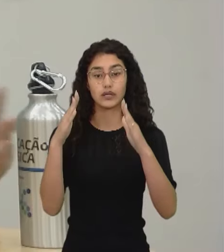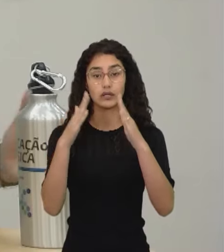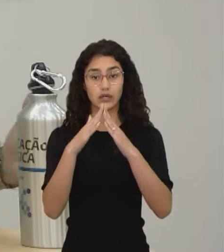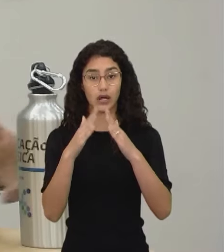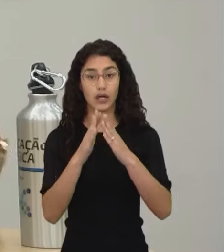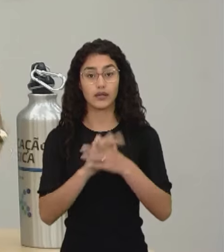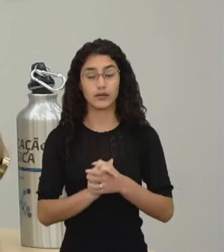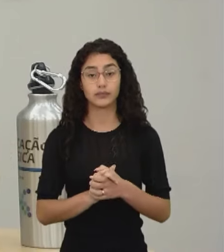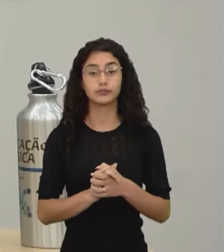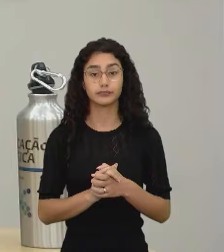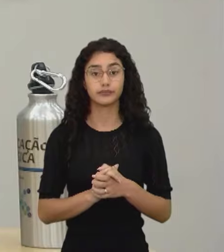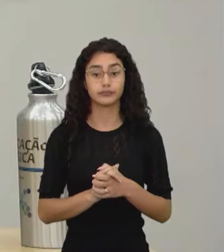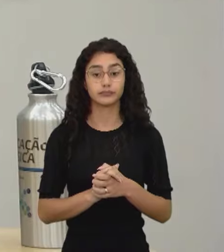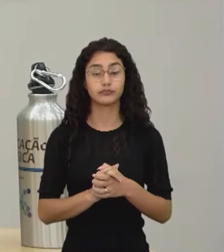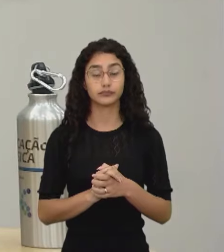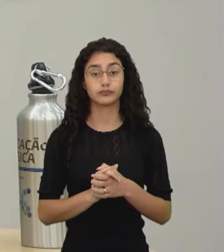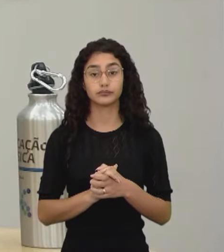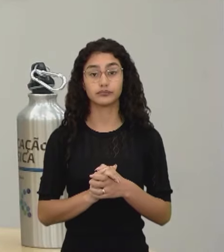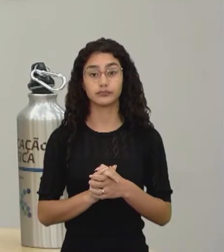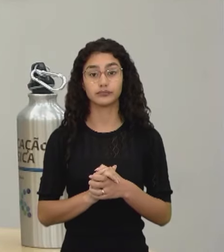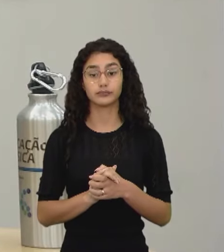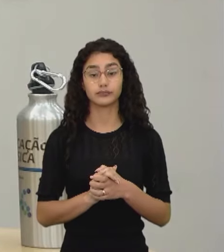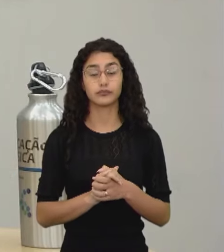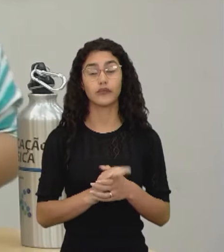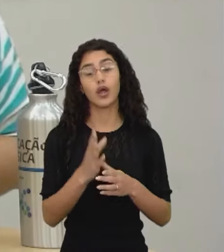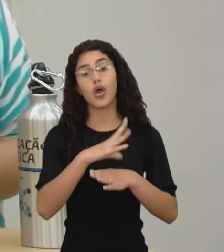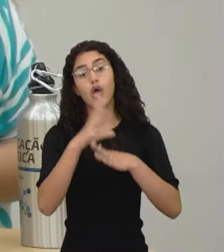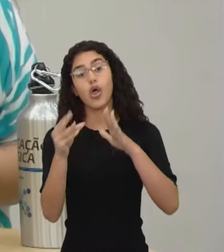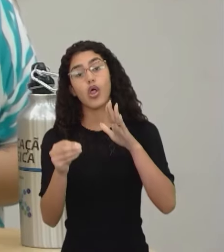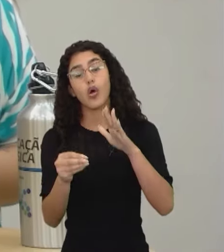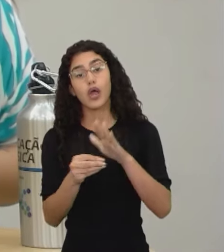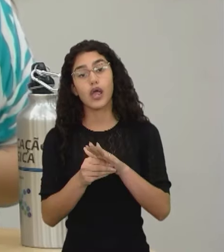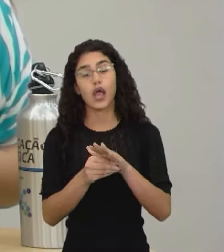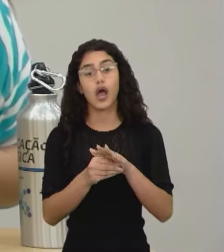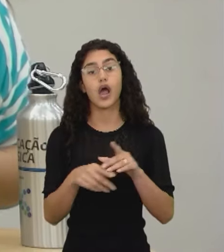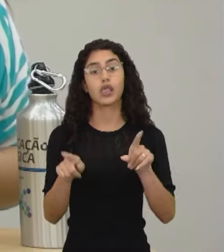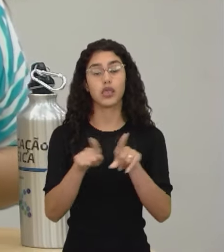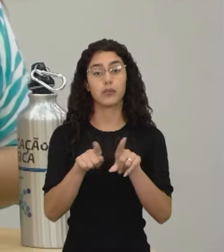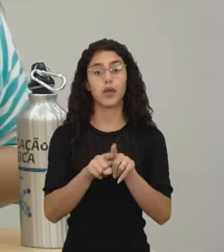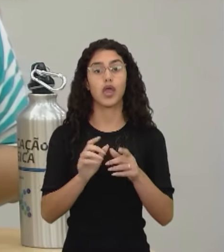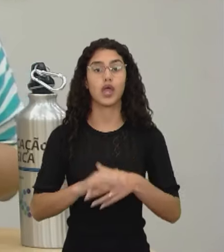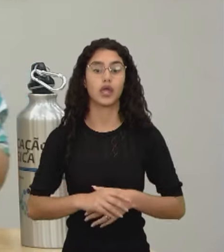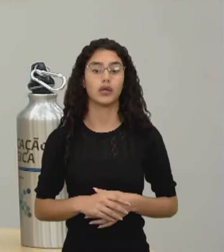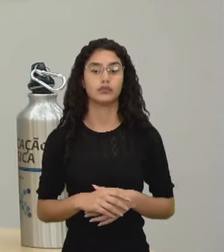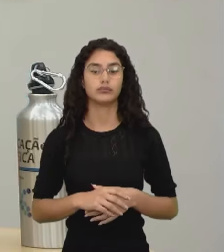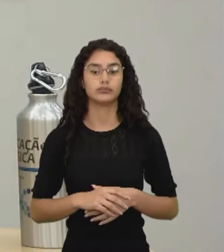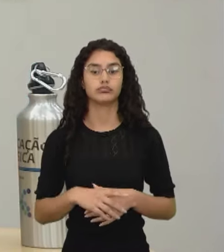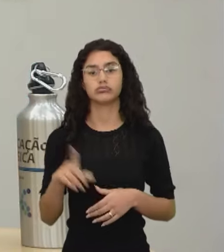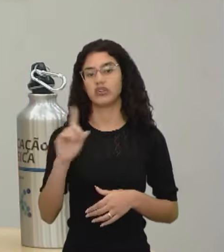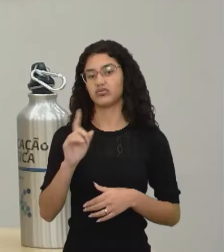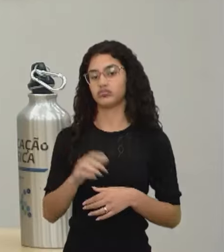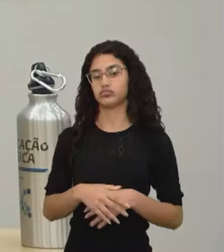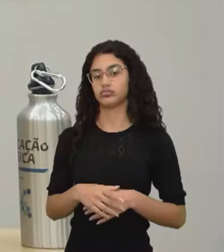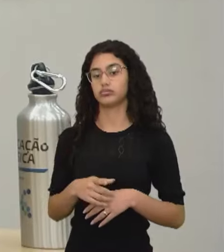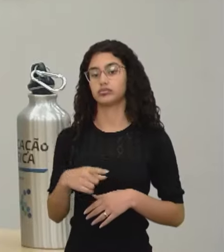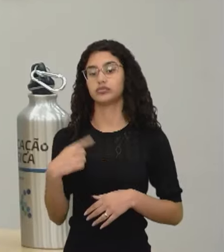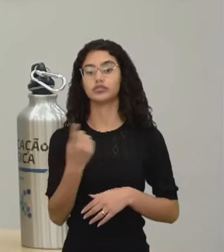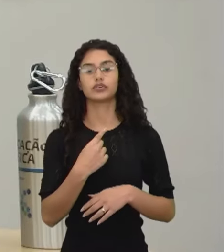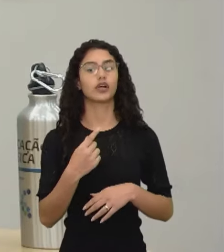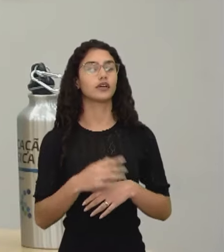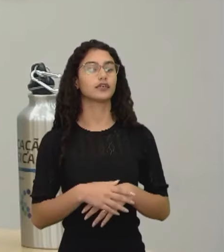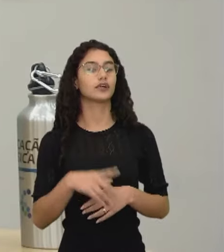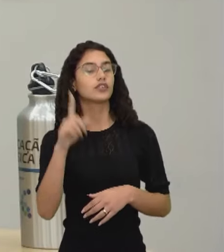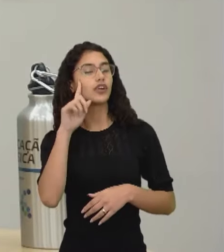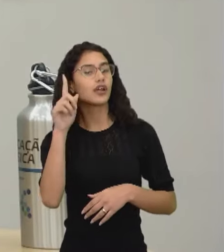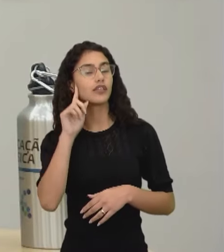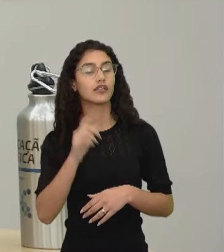queremos, não, se você quiser, não, você vai montar, porque a gente vai colocar no outdoor. Não. Colocar no nosso Instagram.